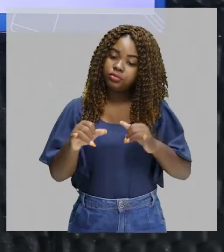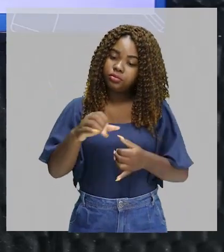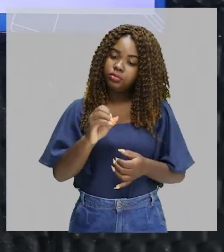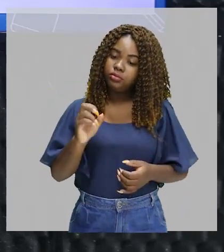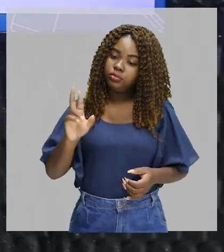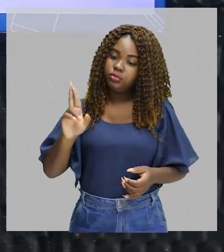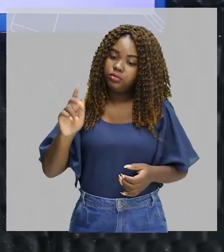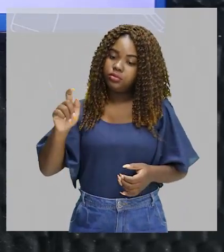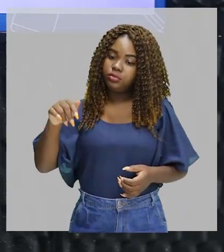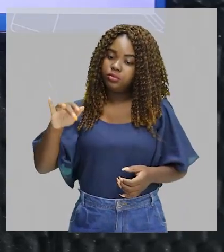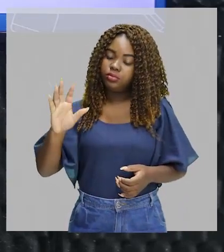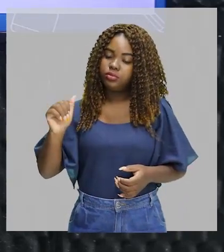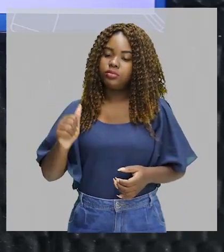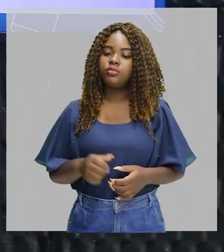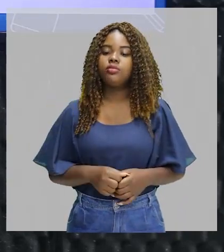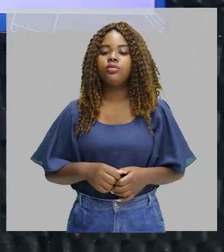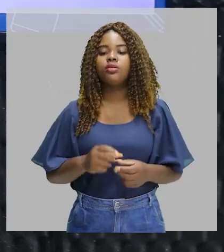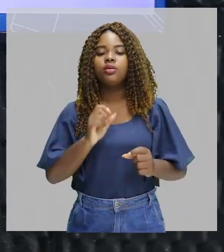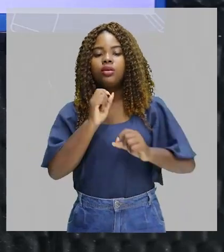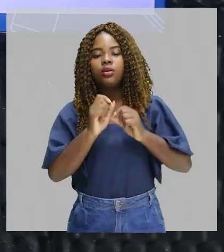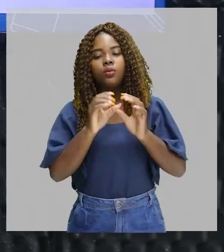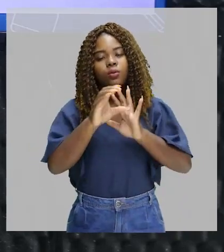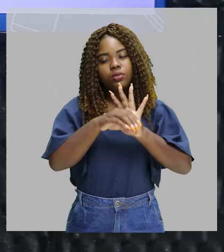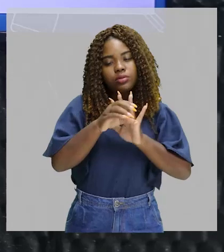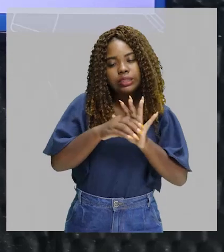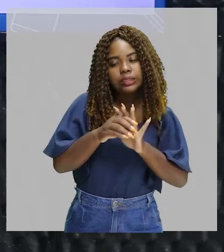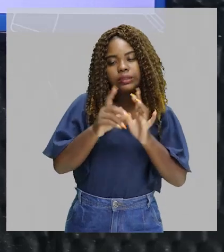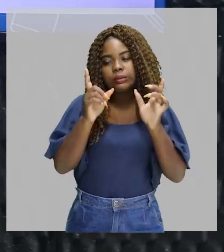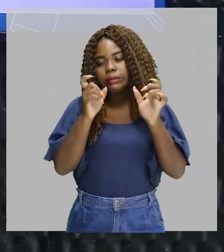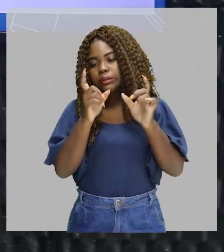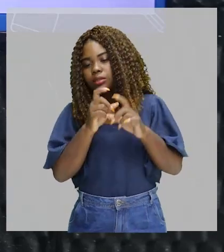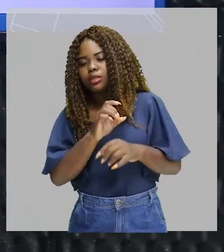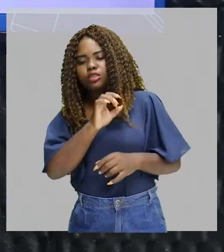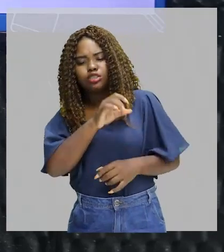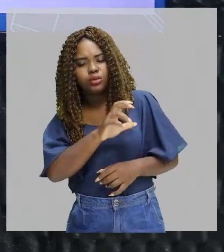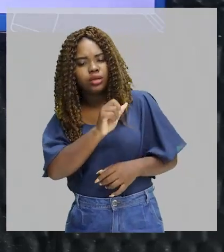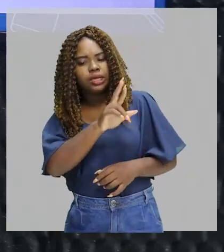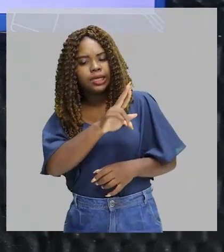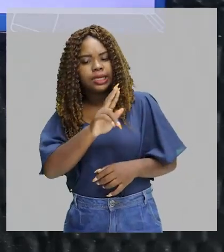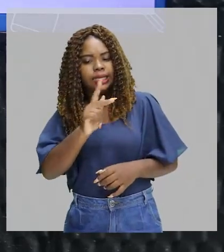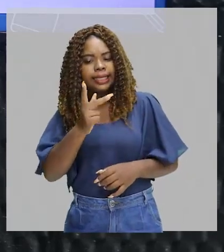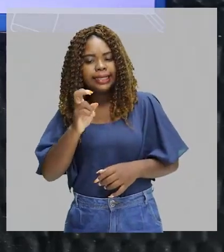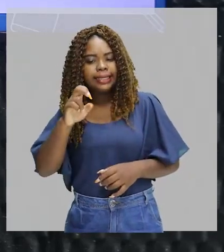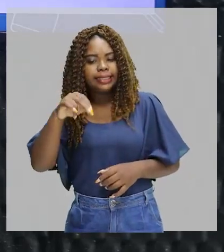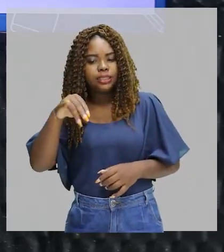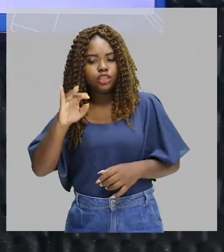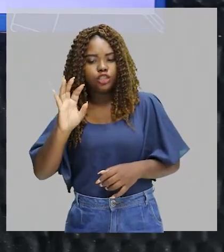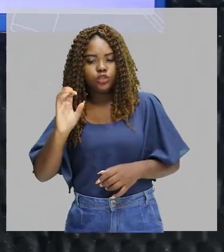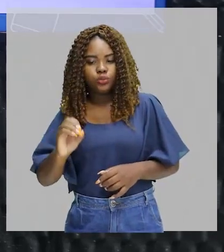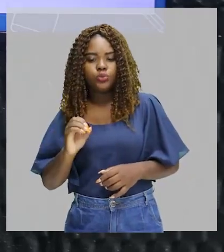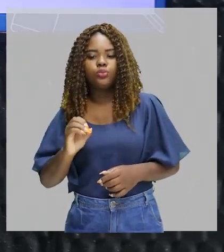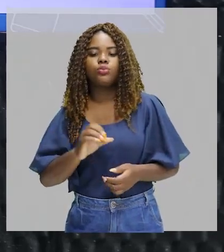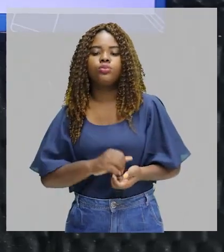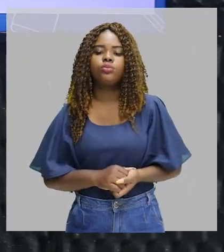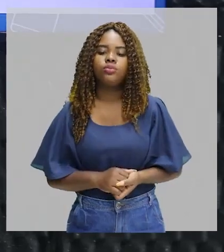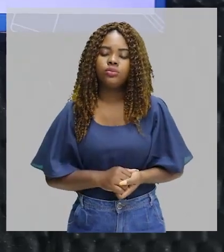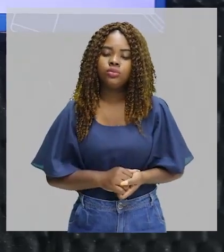mais complexa. Então, apenas a teoria de Arrhenius sobre ácido-base não estava